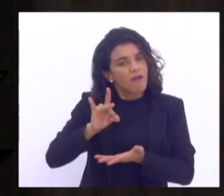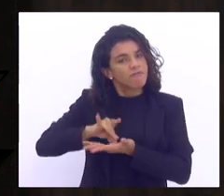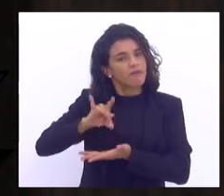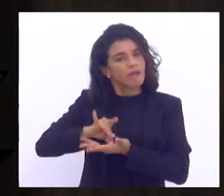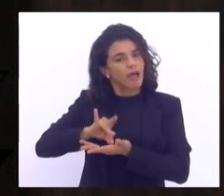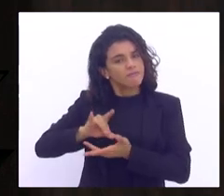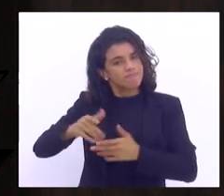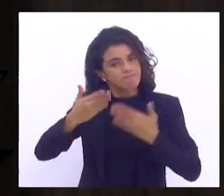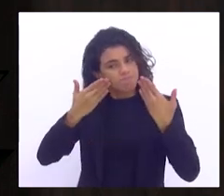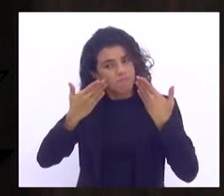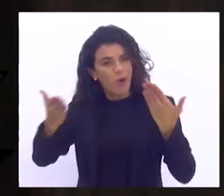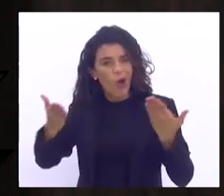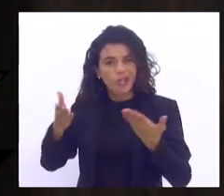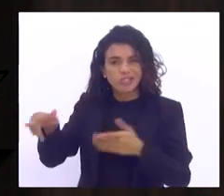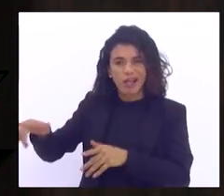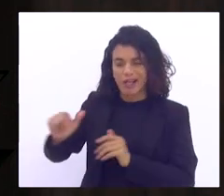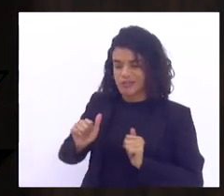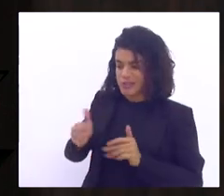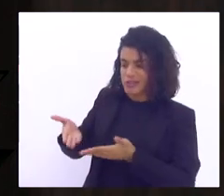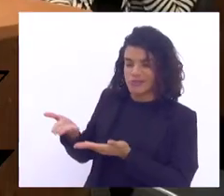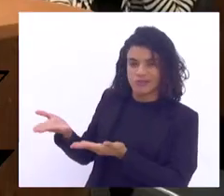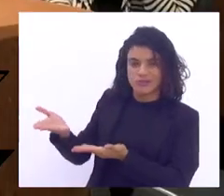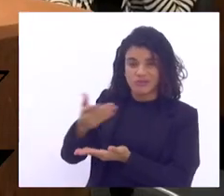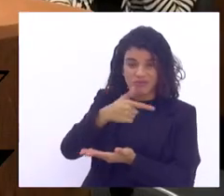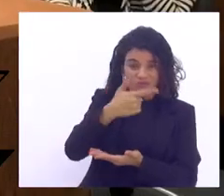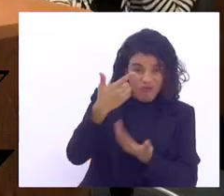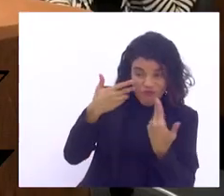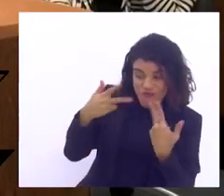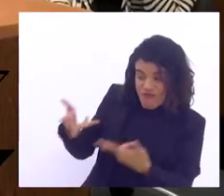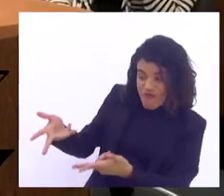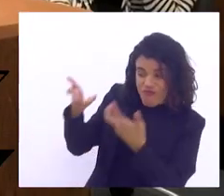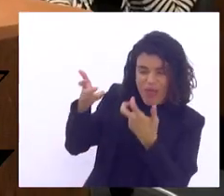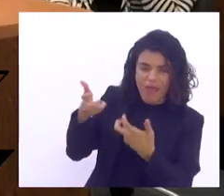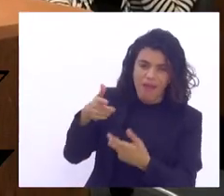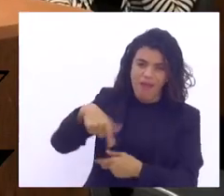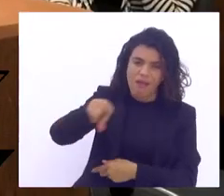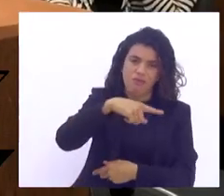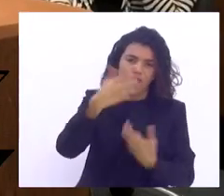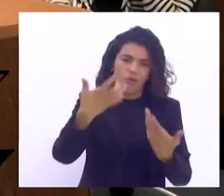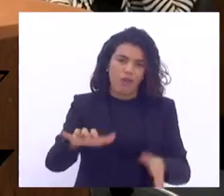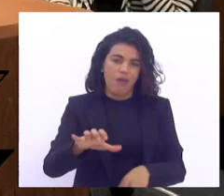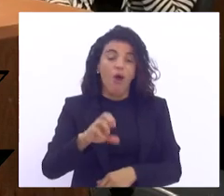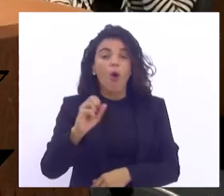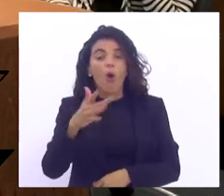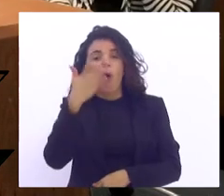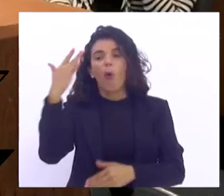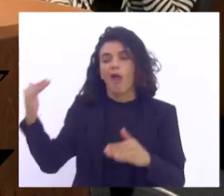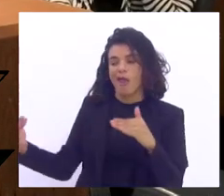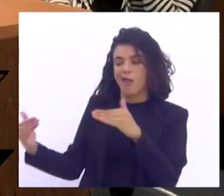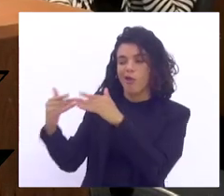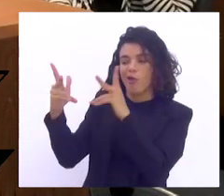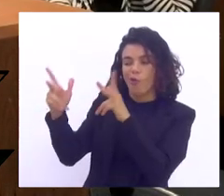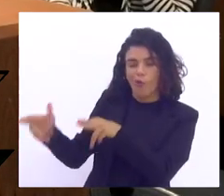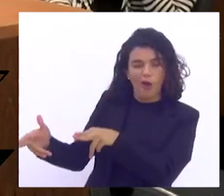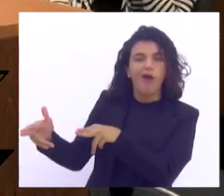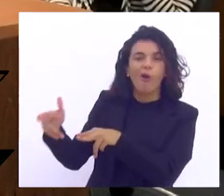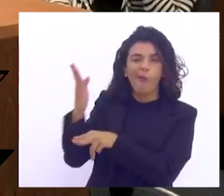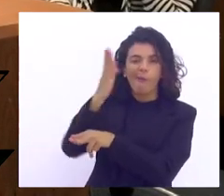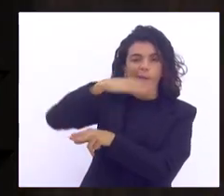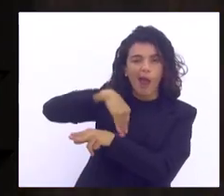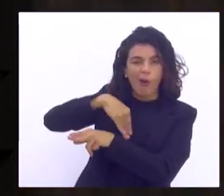impõe diante dos nossos olhos. Só não vê quem não quer. Ou quem tem má fé, preciso dizer isso,